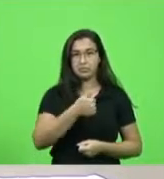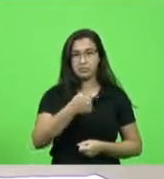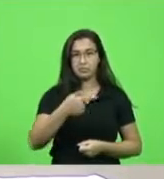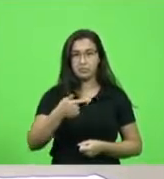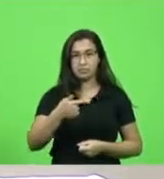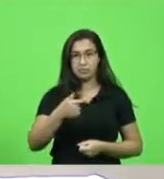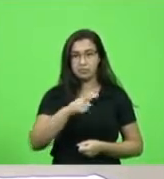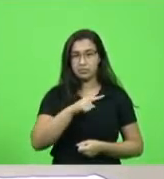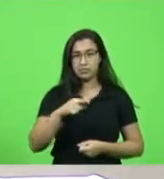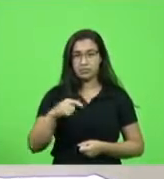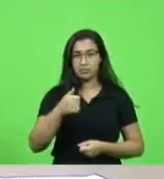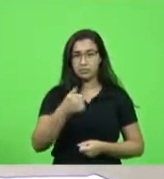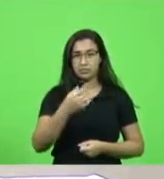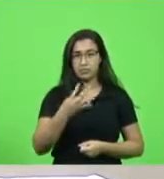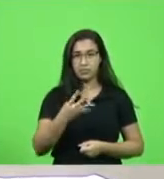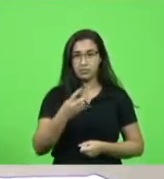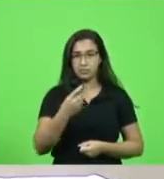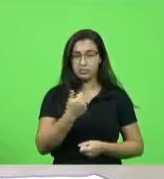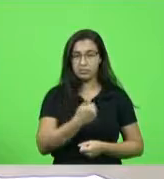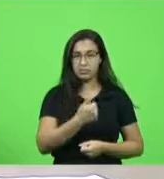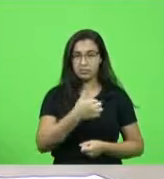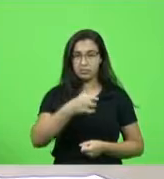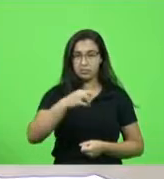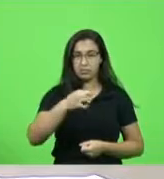a 14, 16,